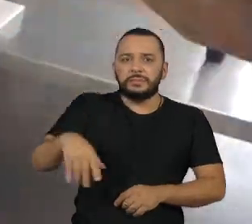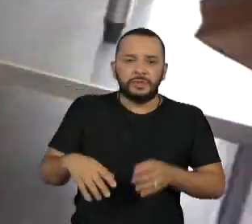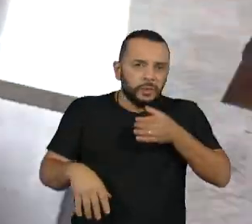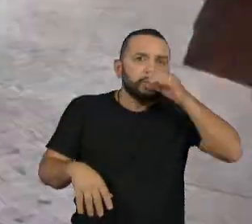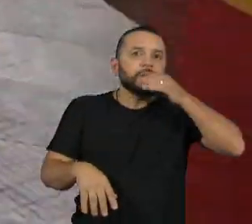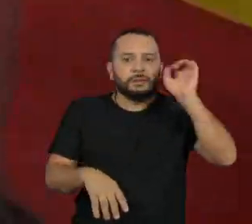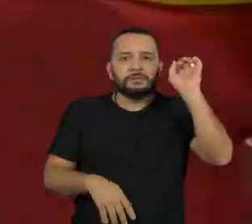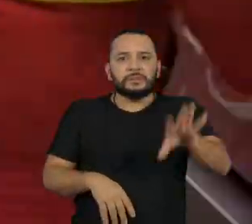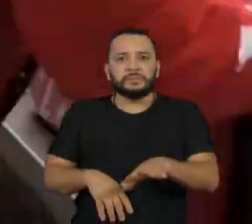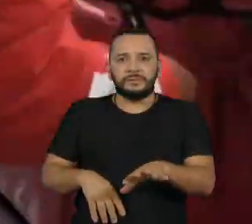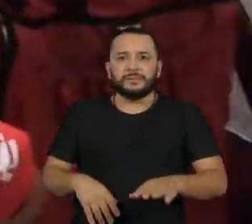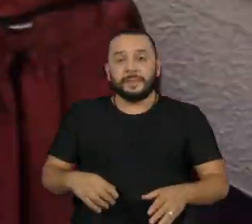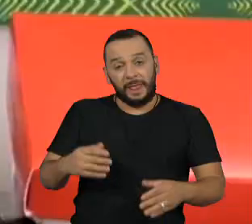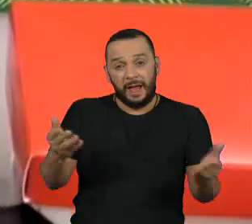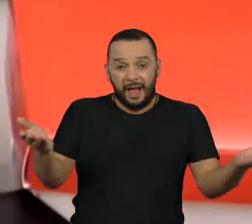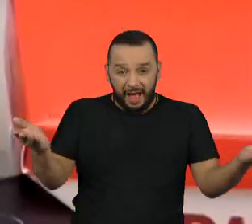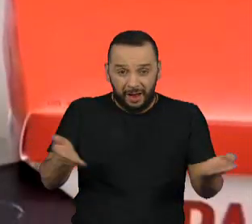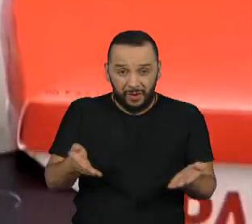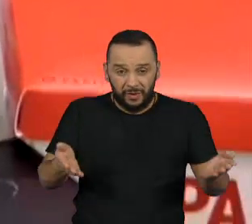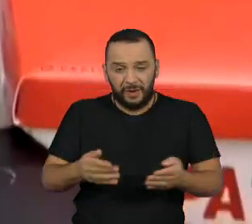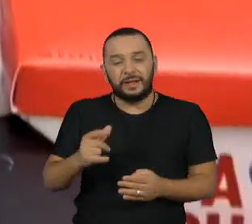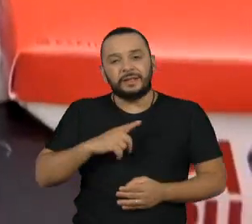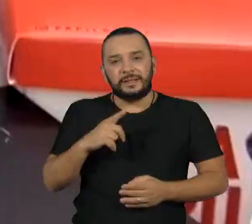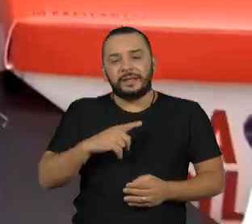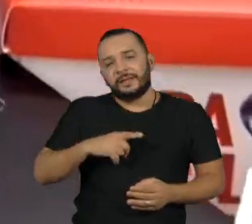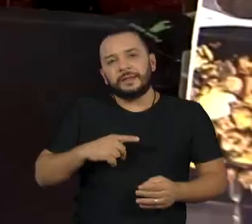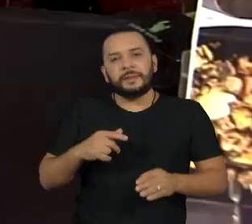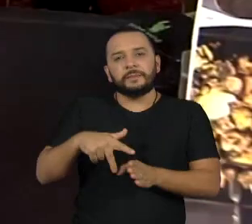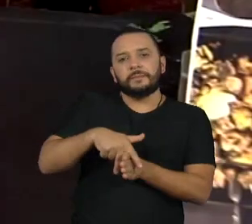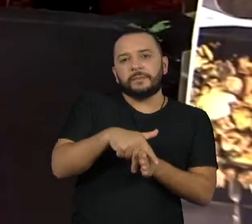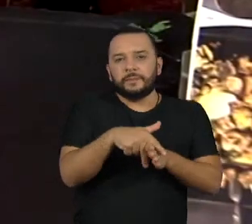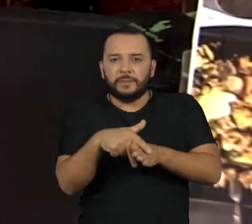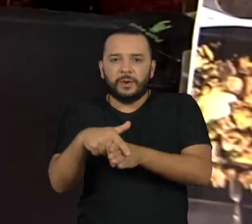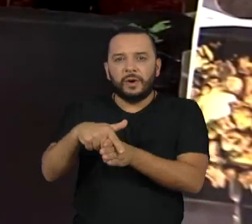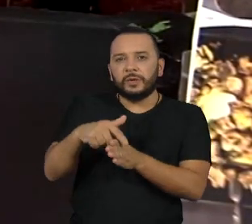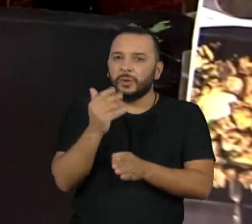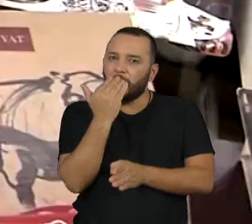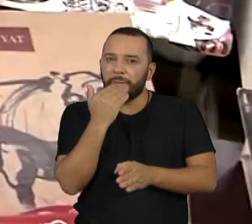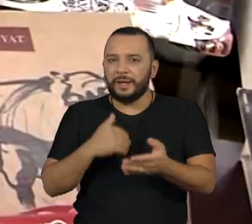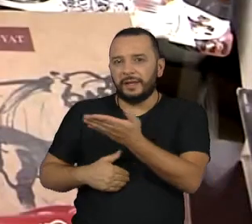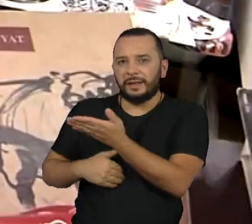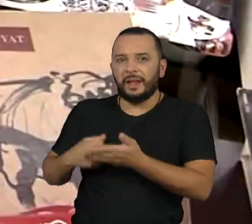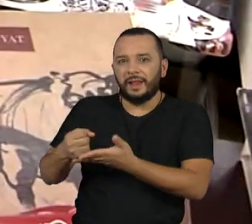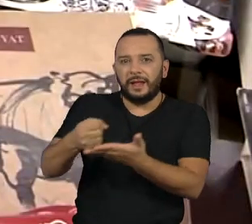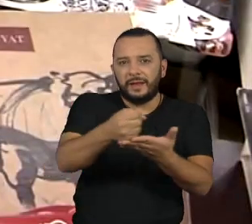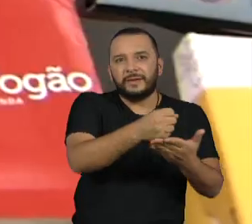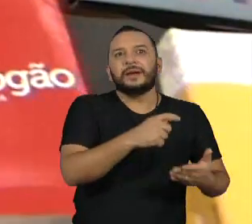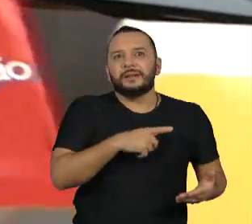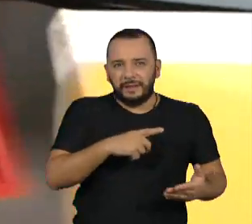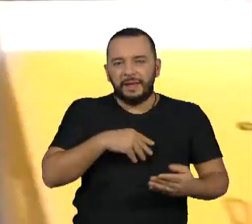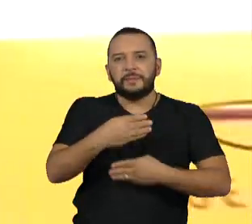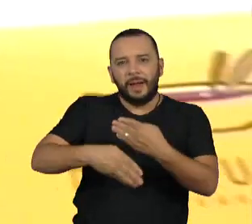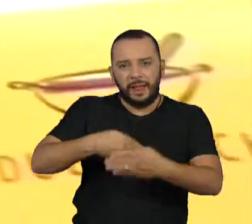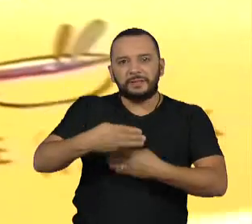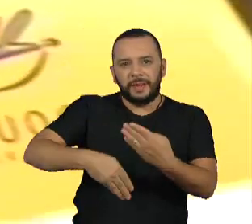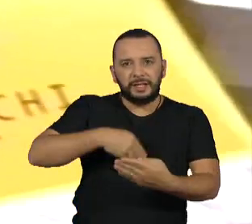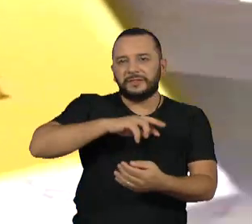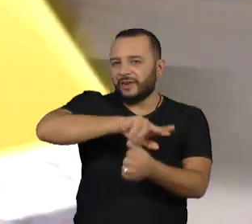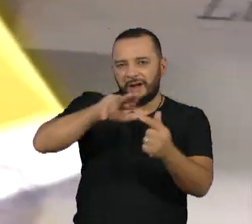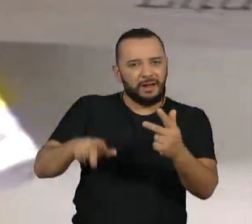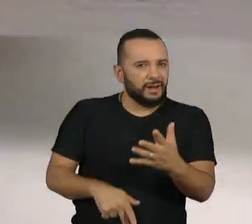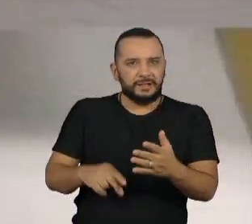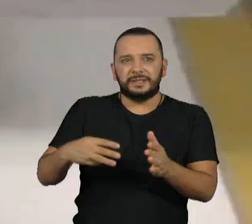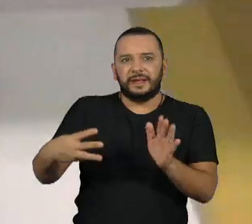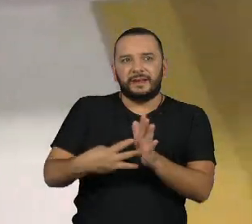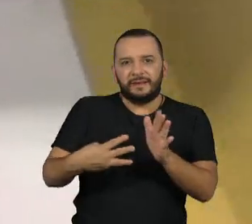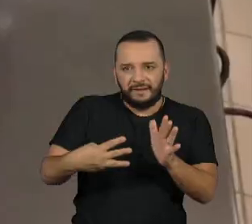e os aplicativos delivery de comida, e aí vem a embalagem da comida, e aí vem o talher, e vem a sacolinha que embala o talher. Existe